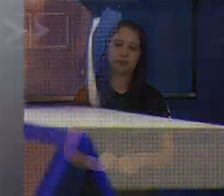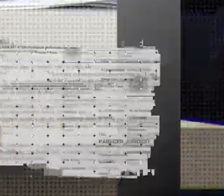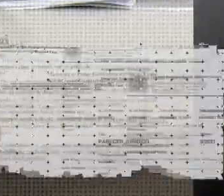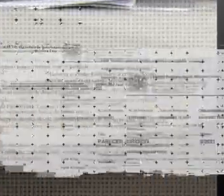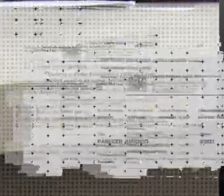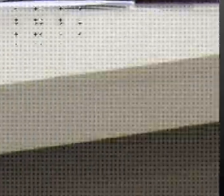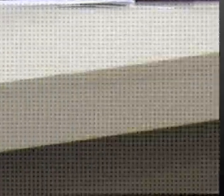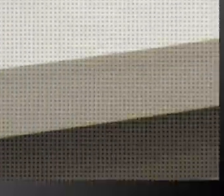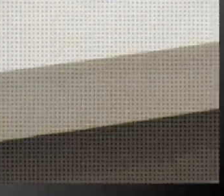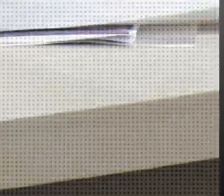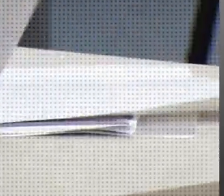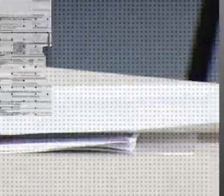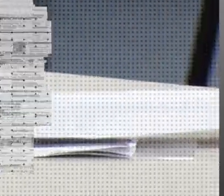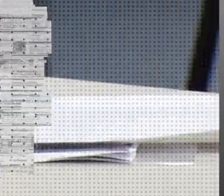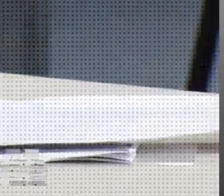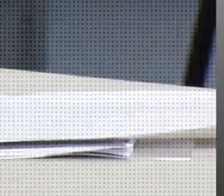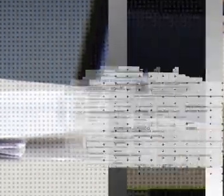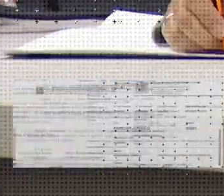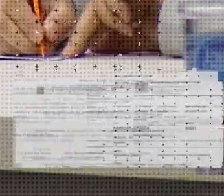pouco